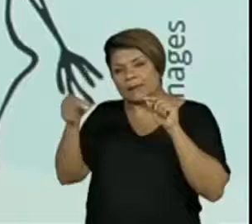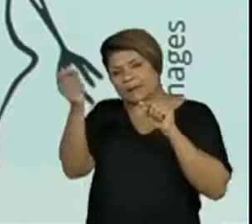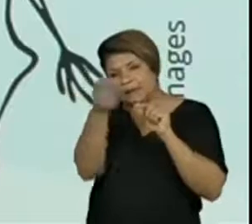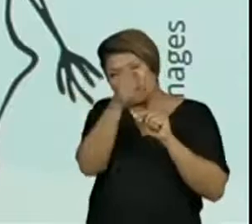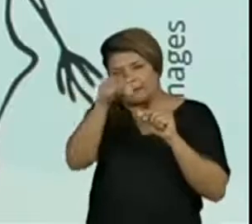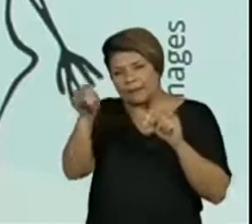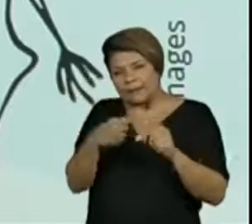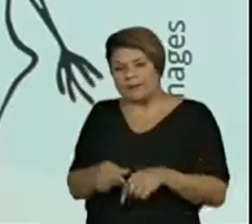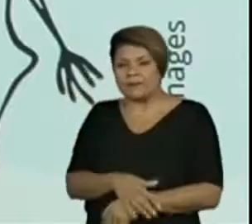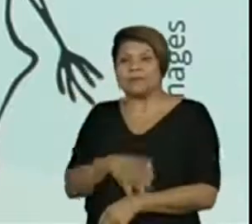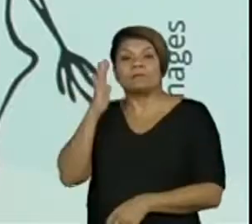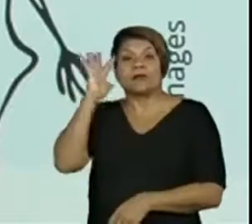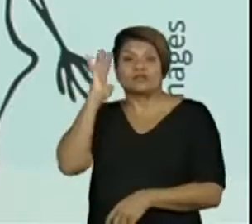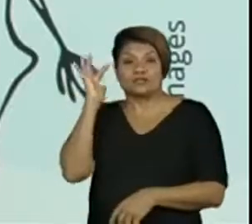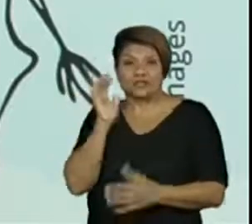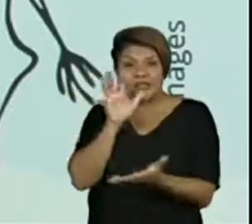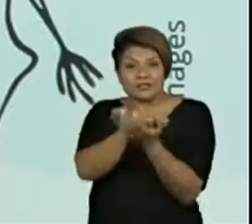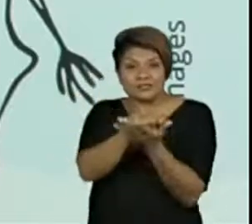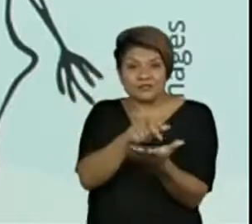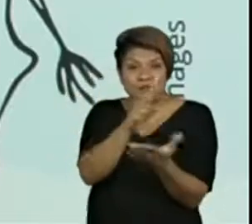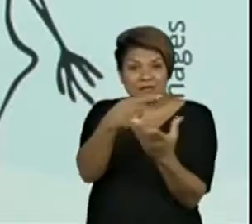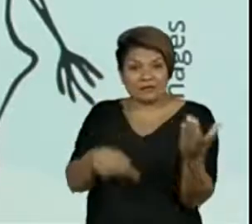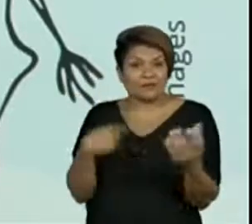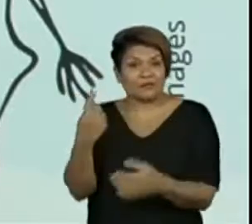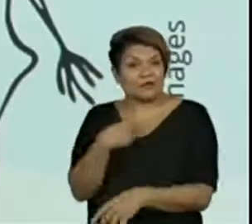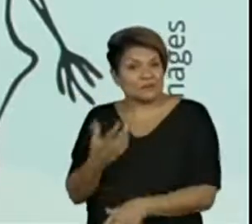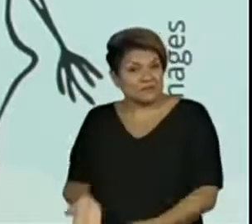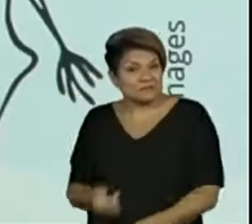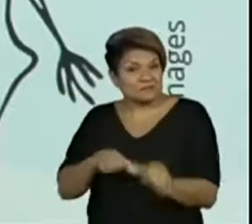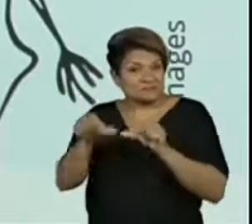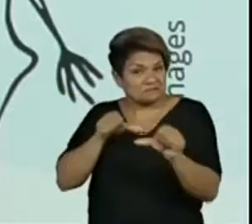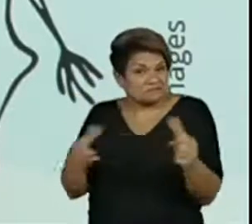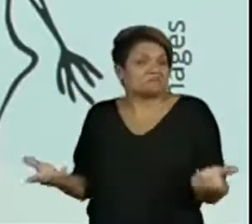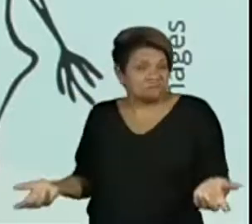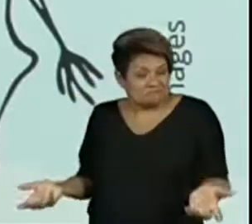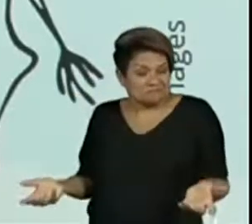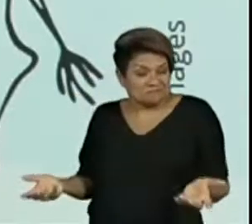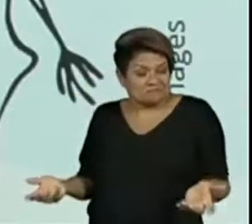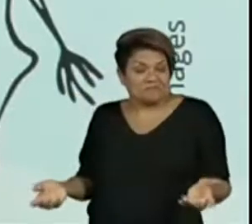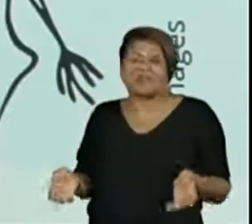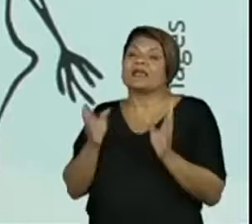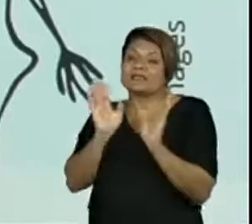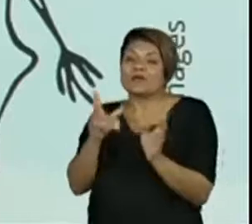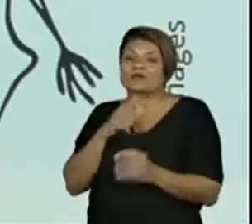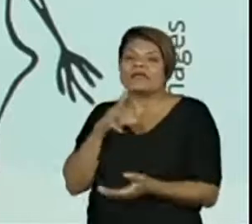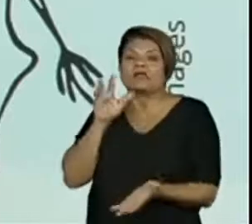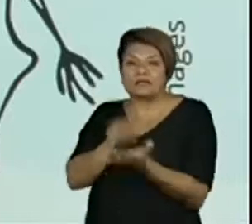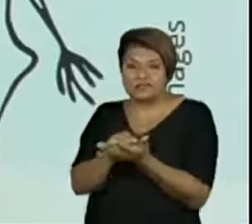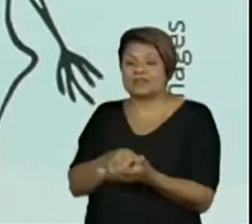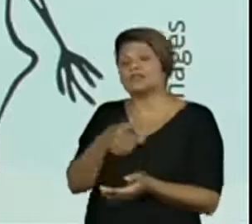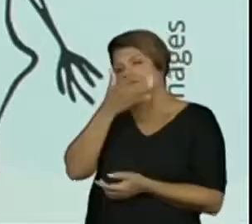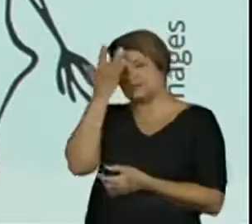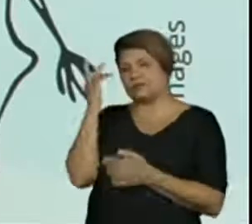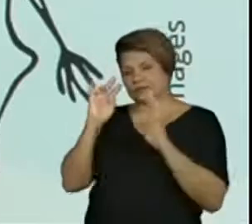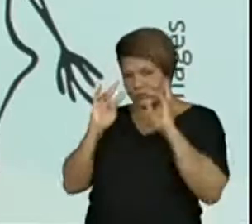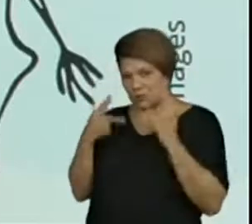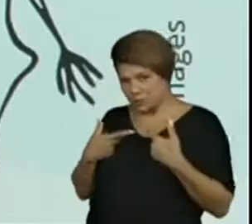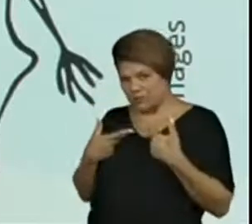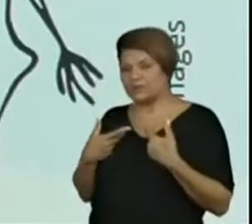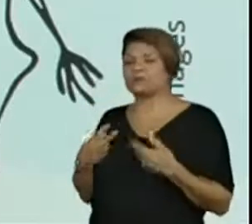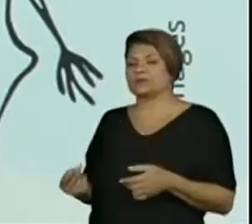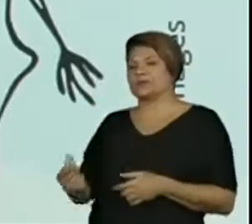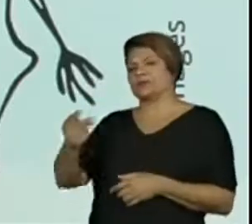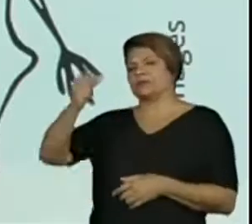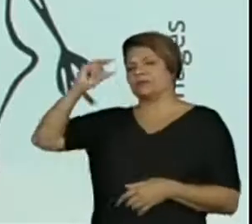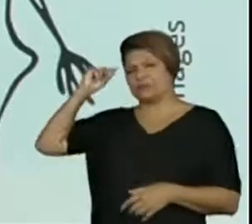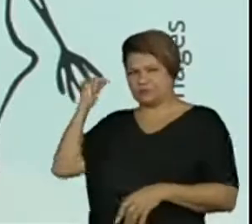nossos cadernos e os nossos registros? Então, a gente tem aí registros do homem primitivo, nesse desenho que a